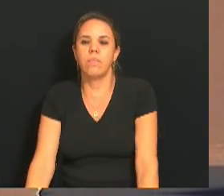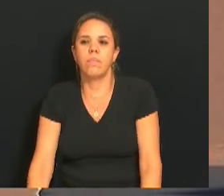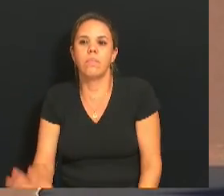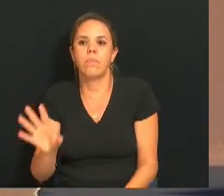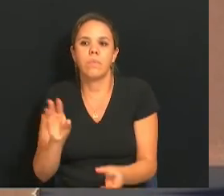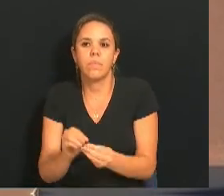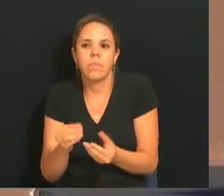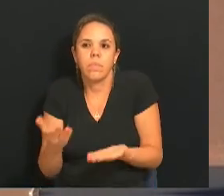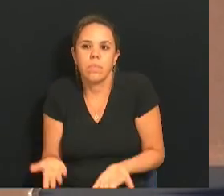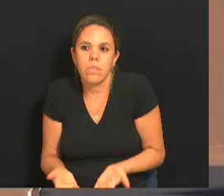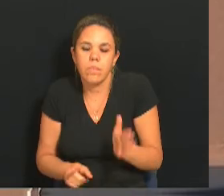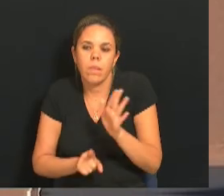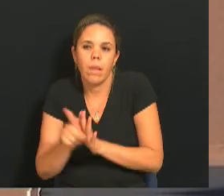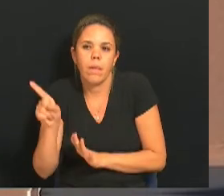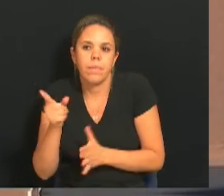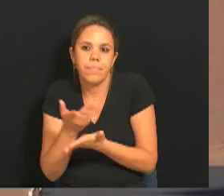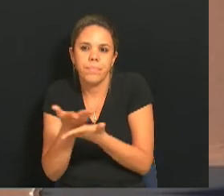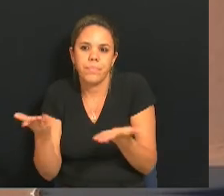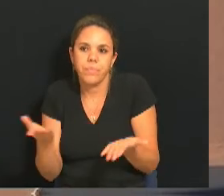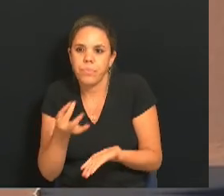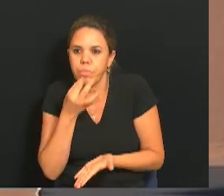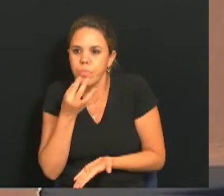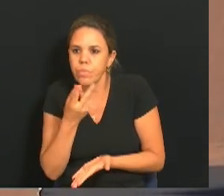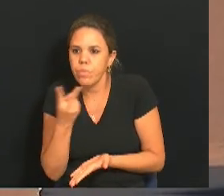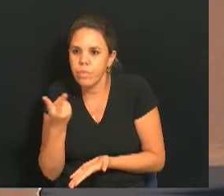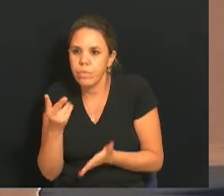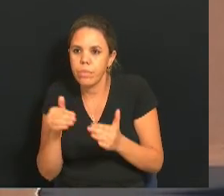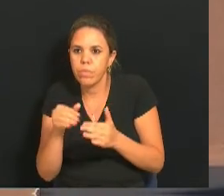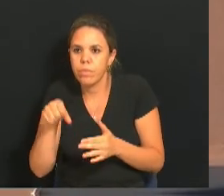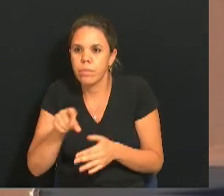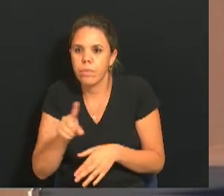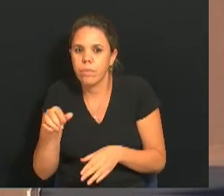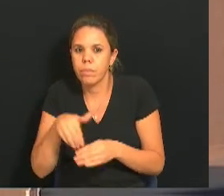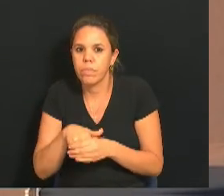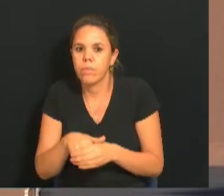Então, eu submeto também a apreciação de vocês e também a votação.